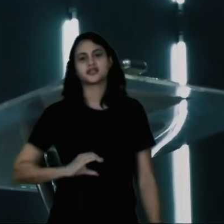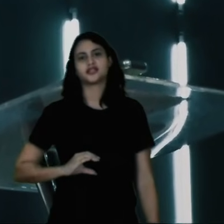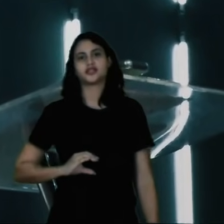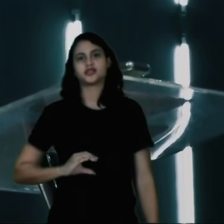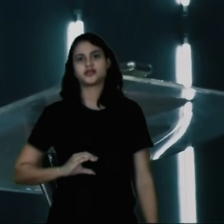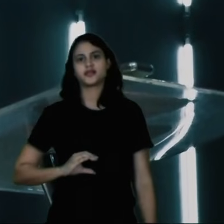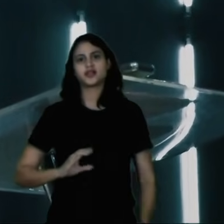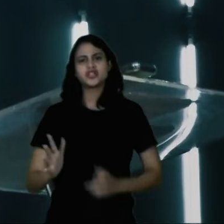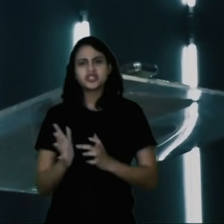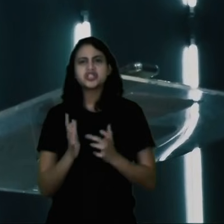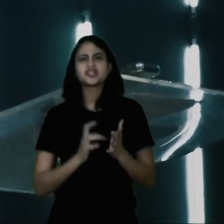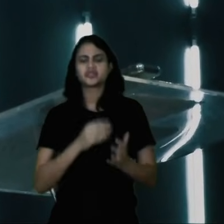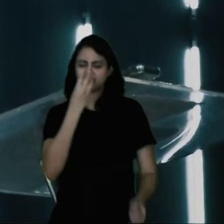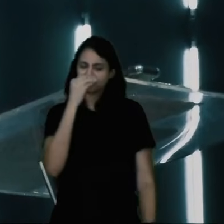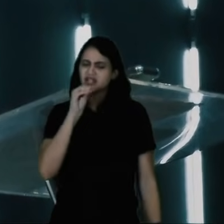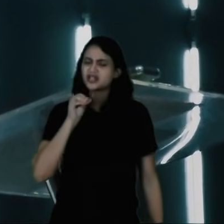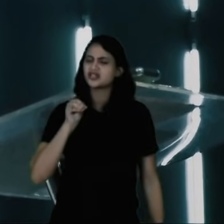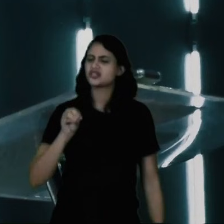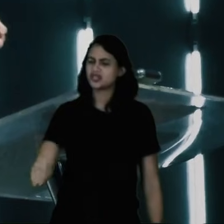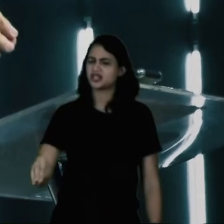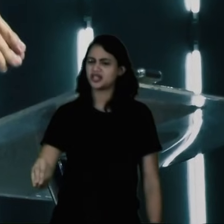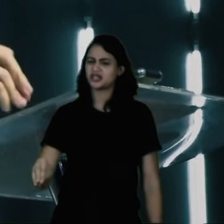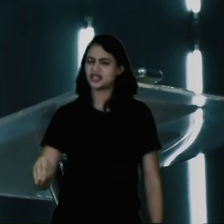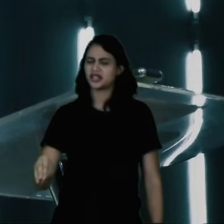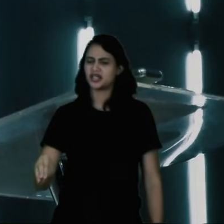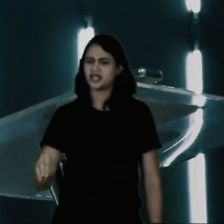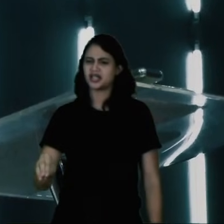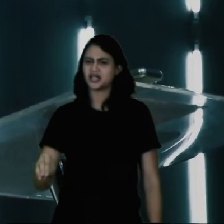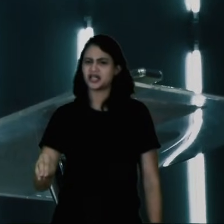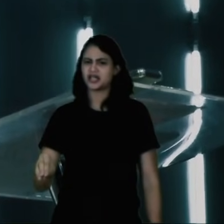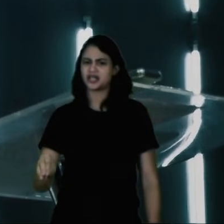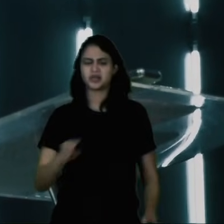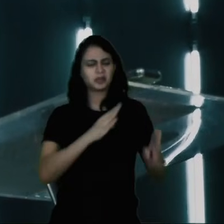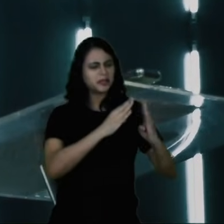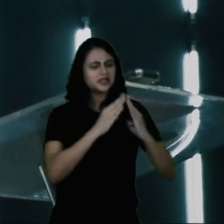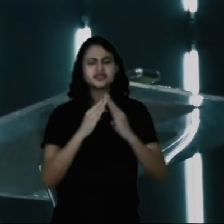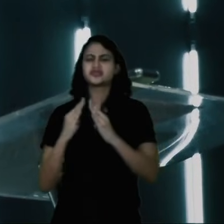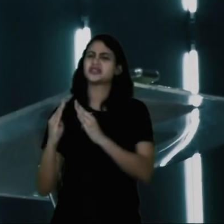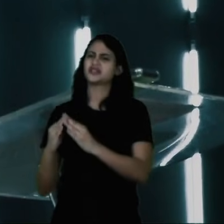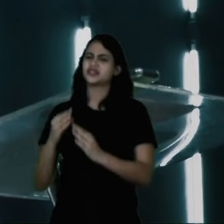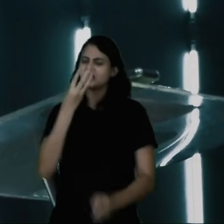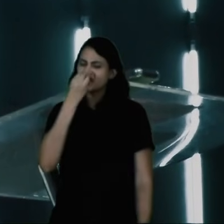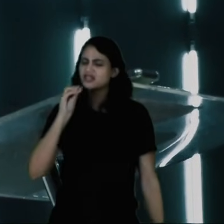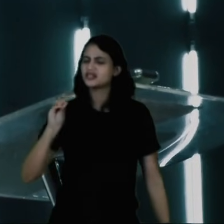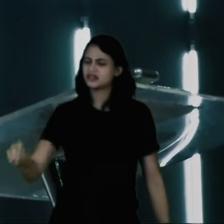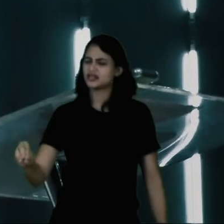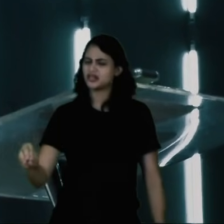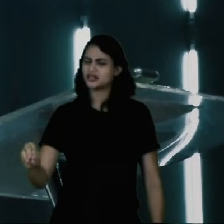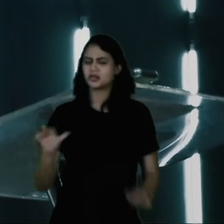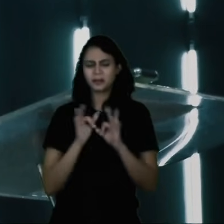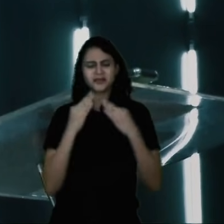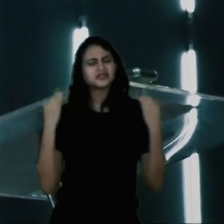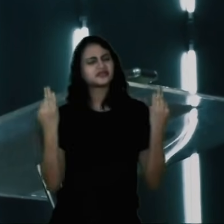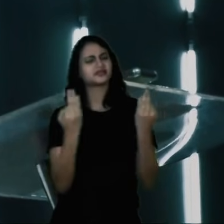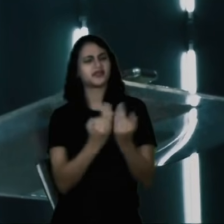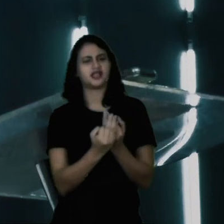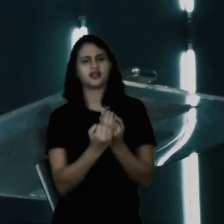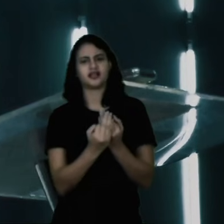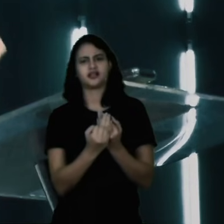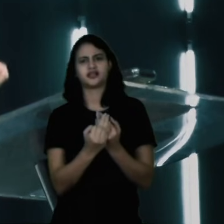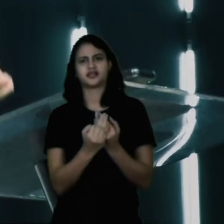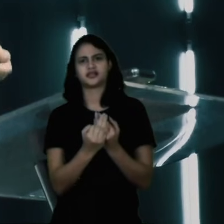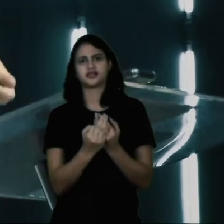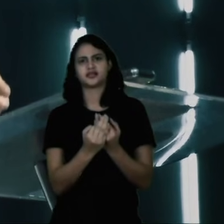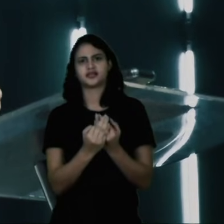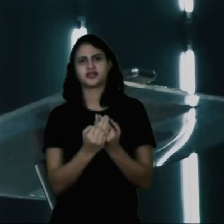foi rejeitado pelos da sua própria cidade, ele foi rejeitado pelos seus próprios parentes, seus